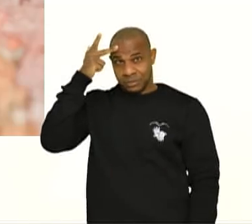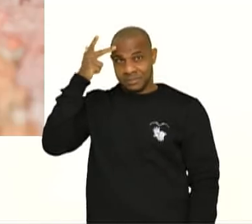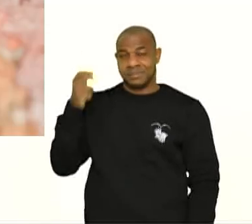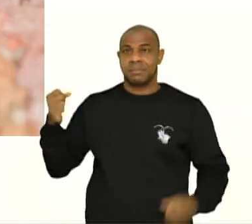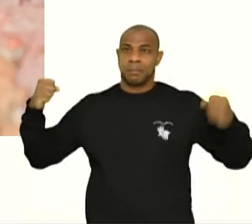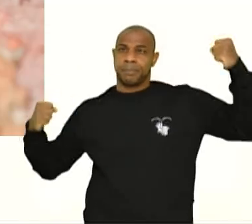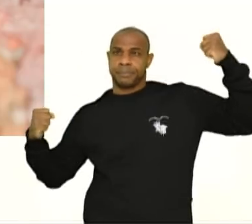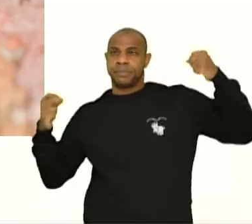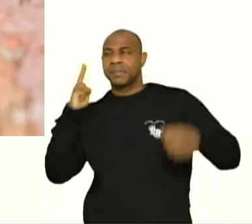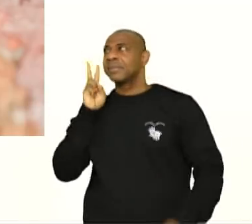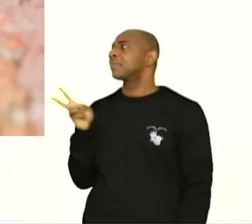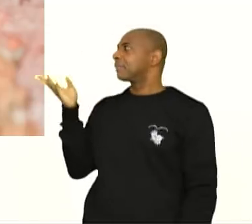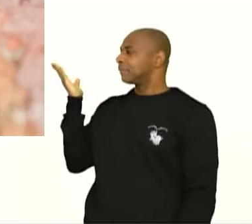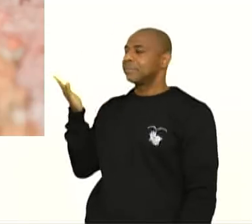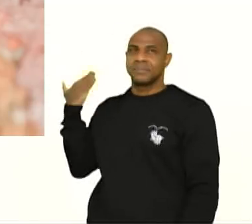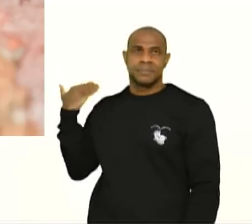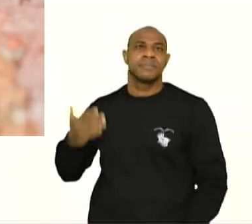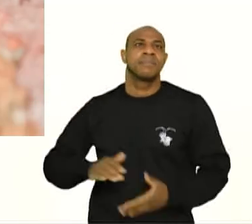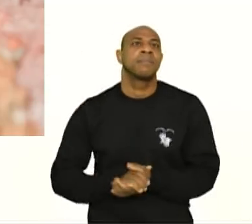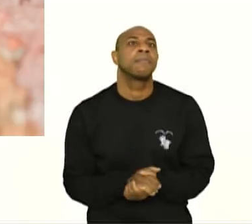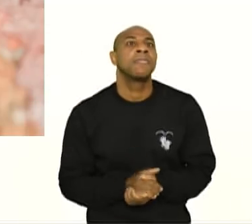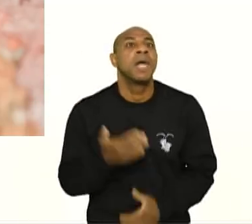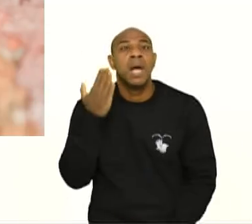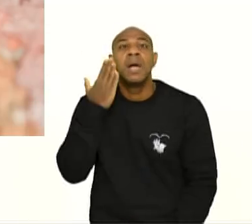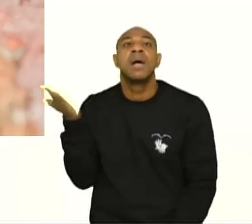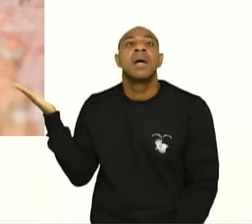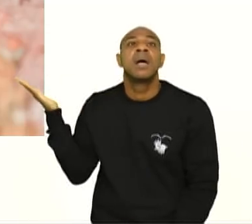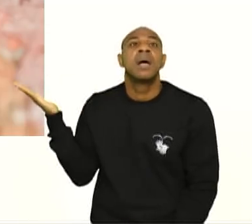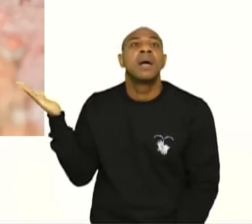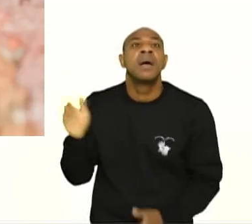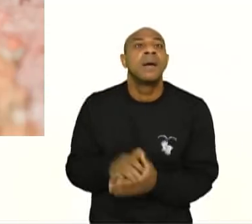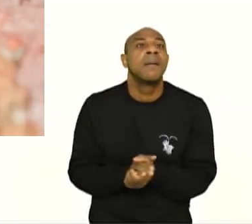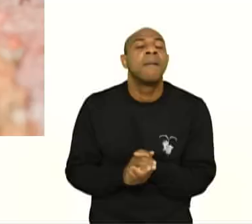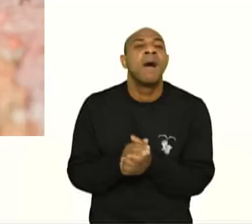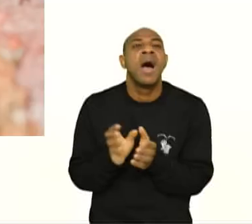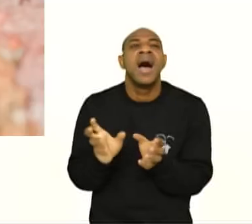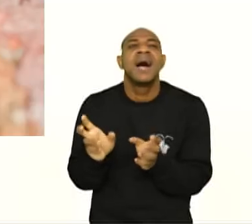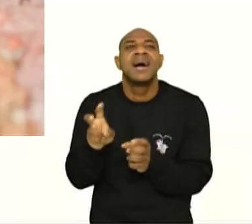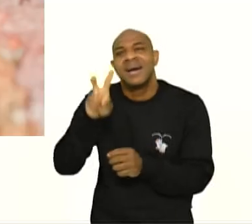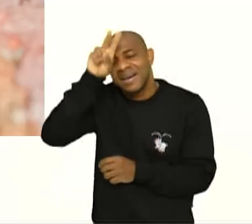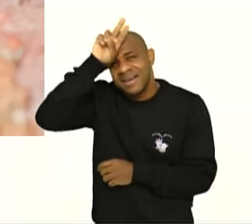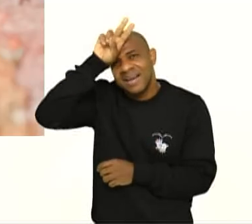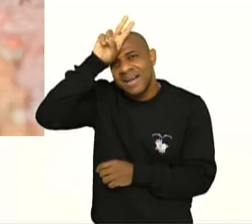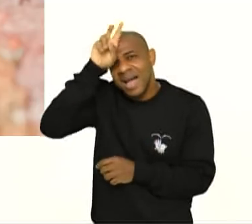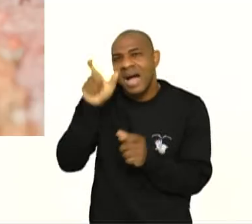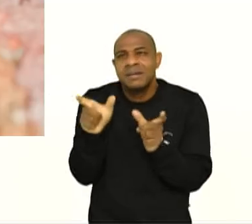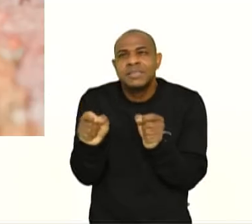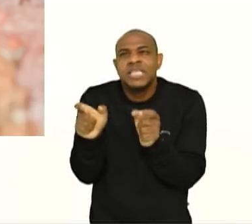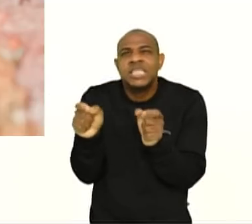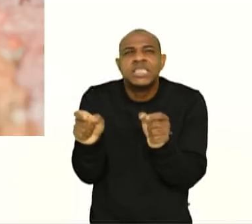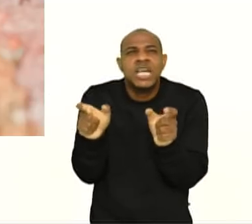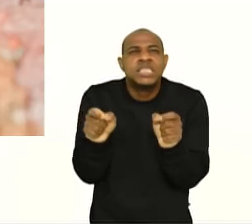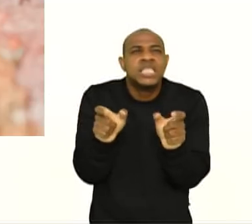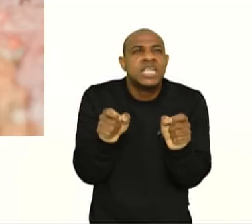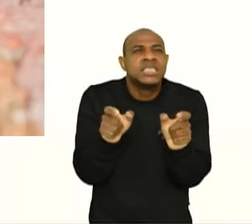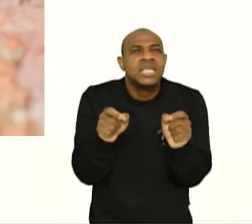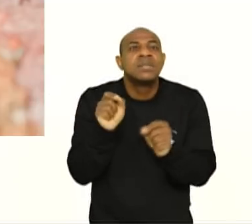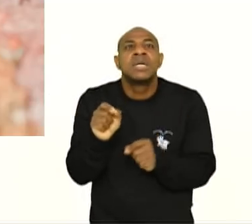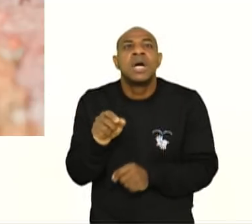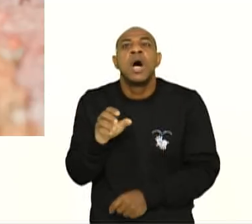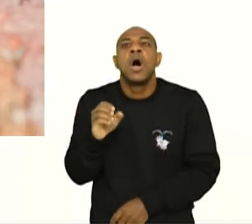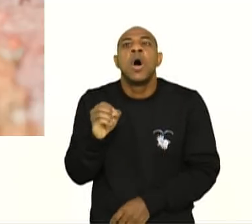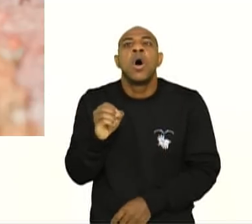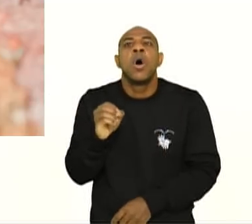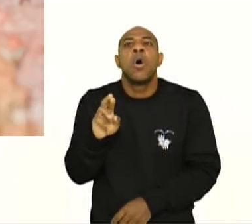temos alguns indivíduos que a gente vai chamar de formigas, né? São organismos, tá? Individuais,